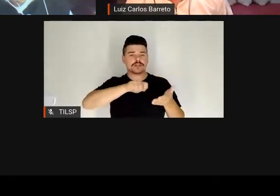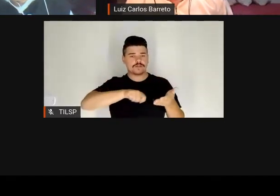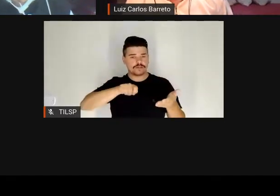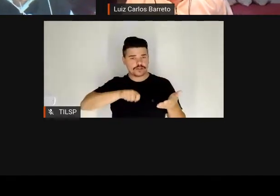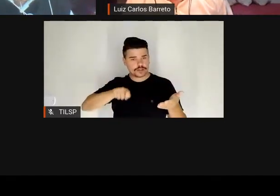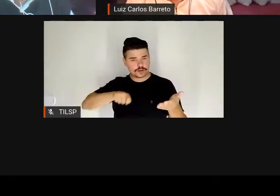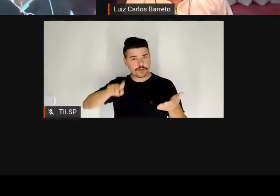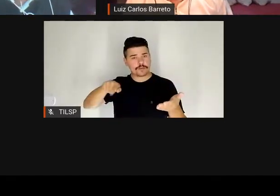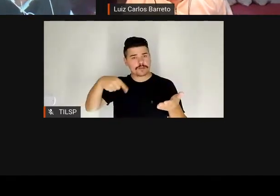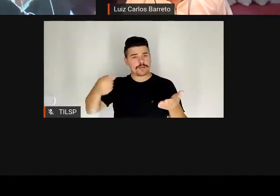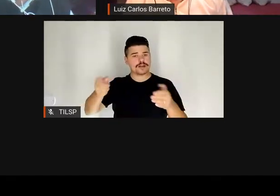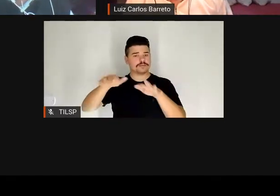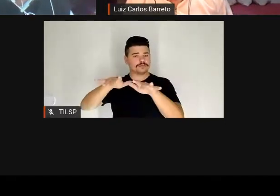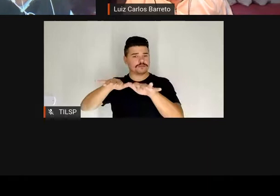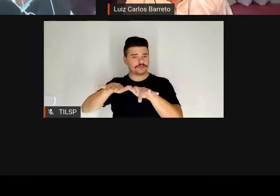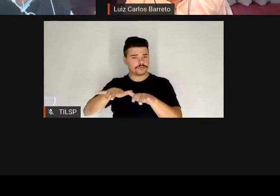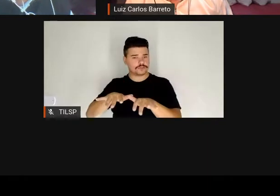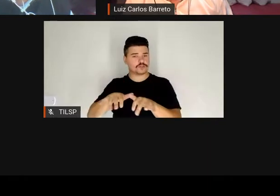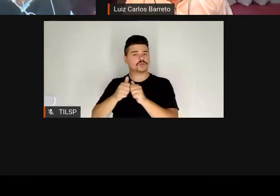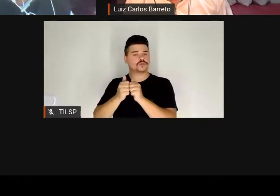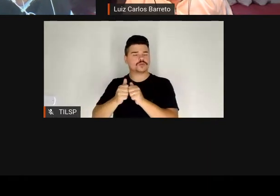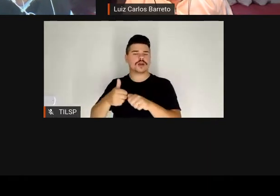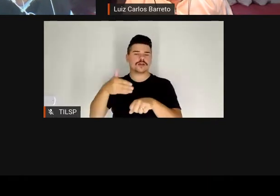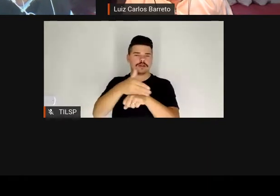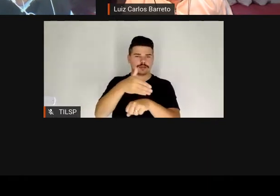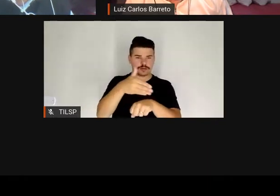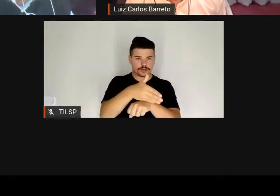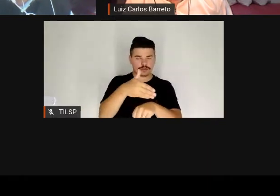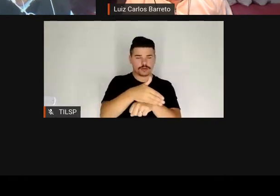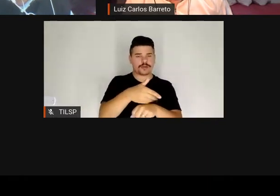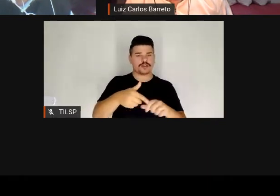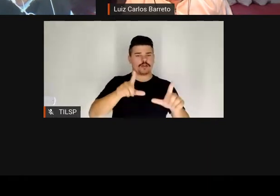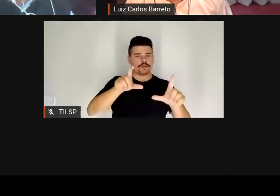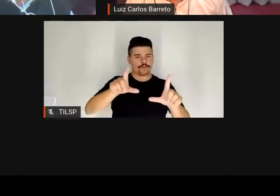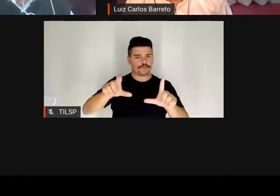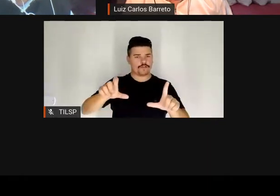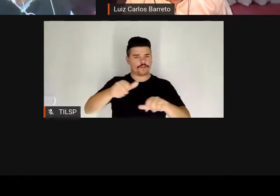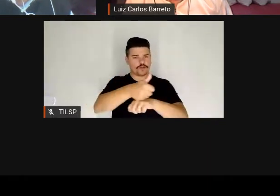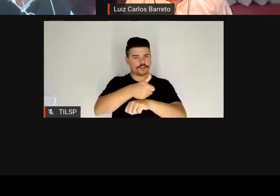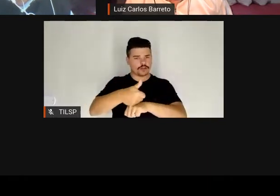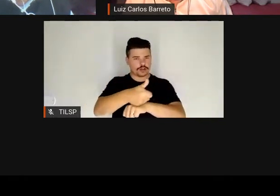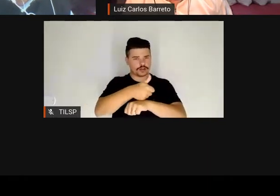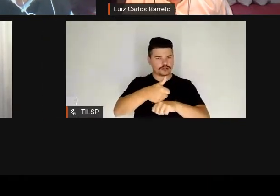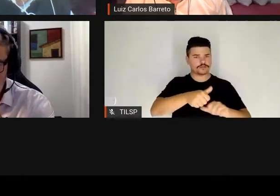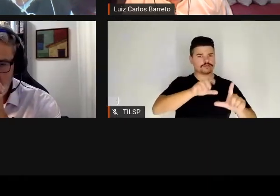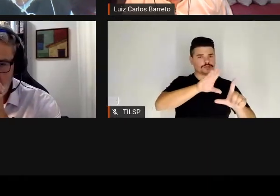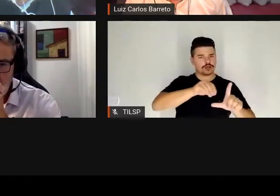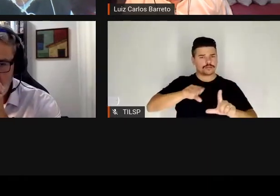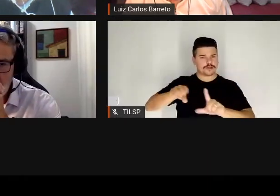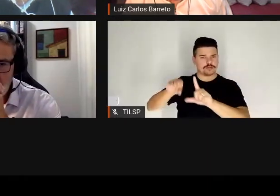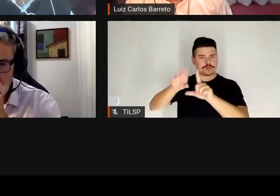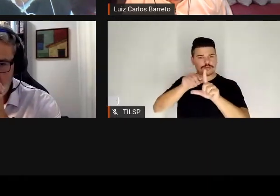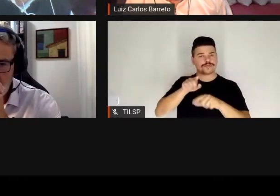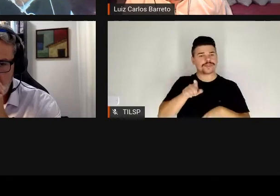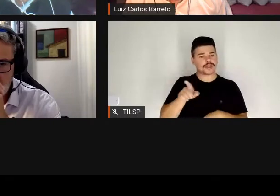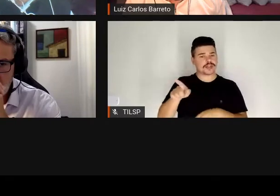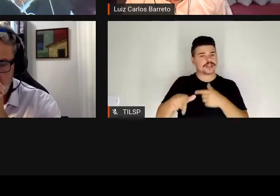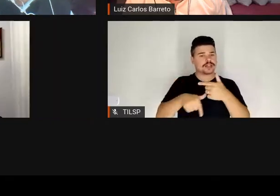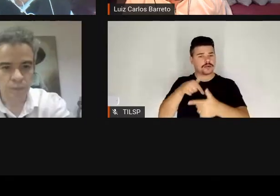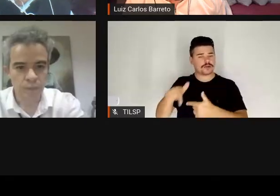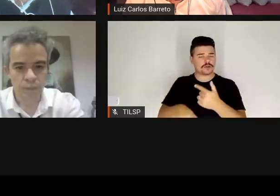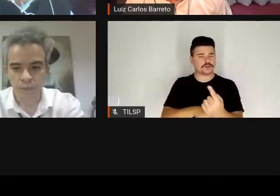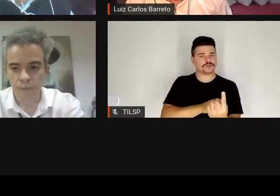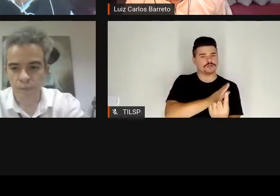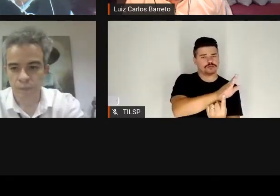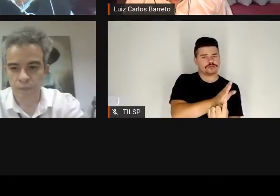permanentemente, simultaneamente, como parte do departamento fotográfico. Então, ele atuou nessas duas frentes o tempo